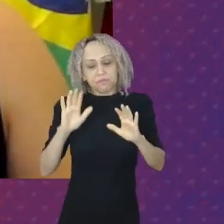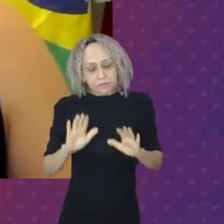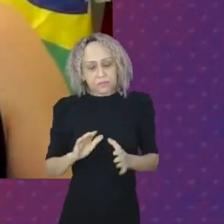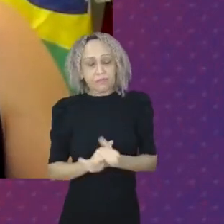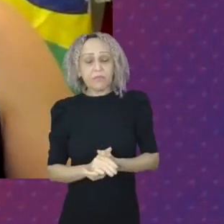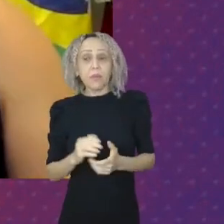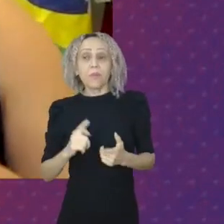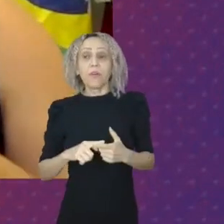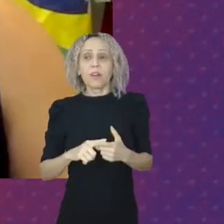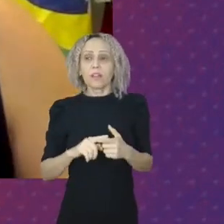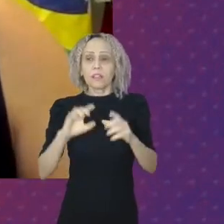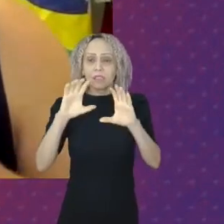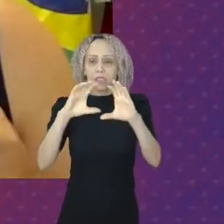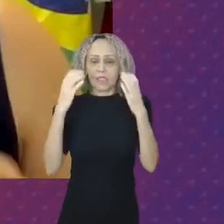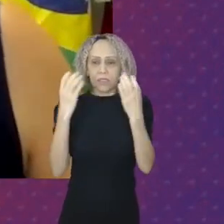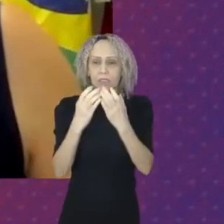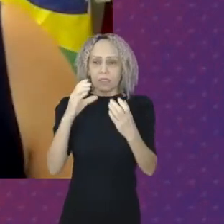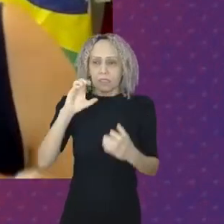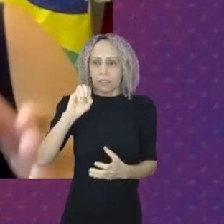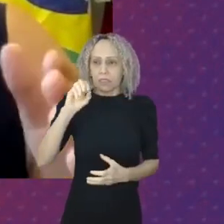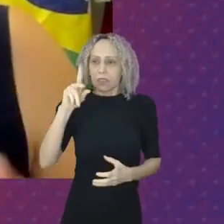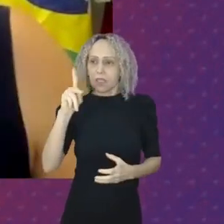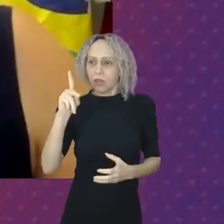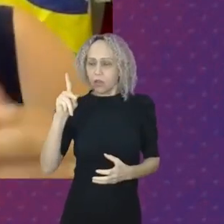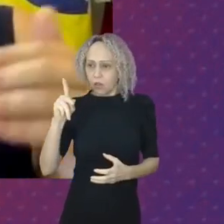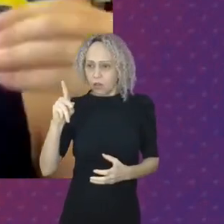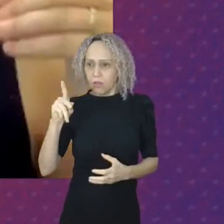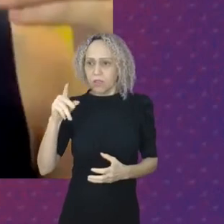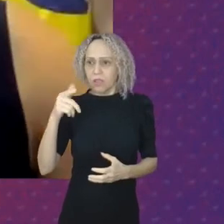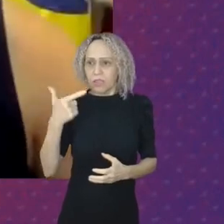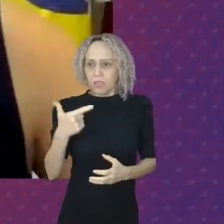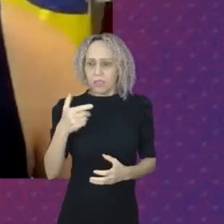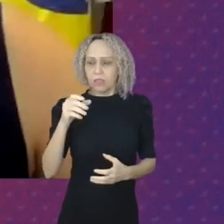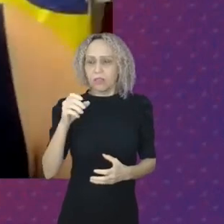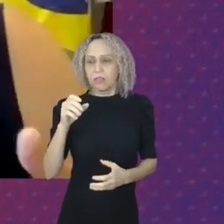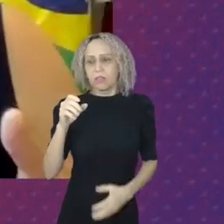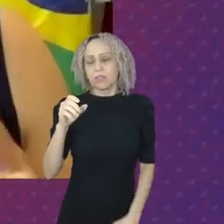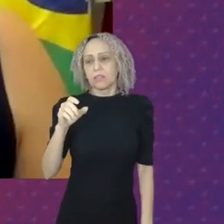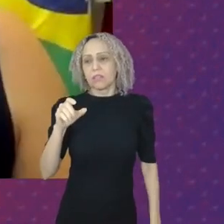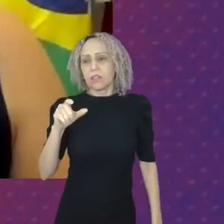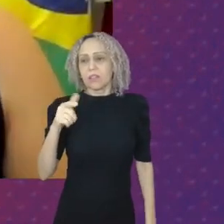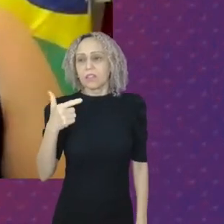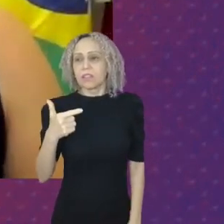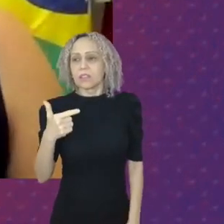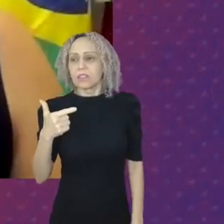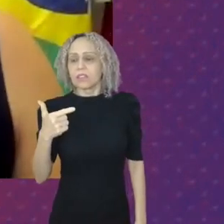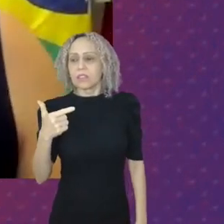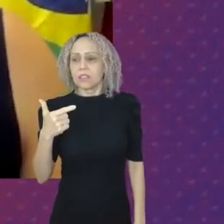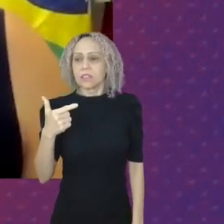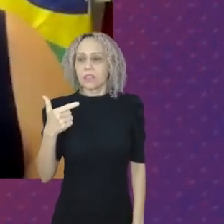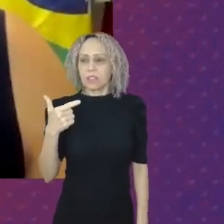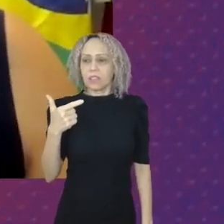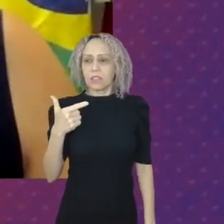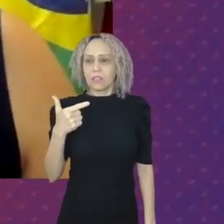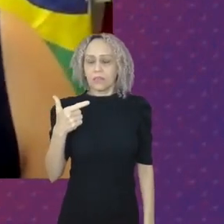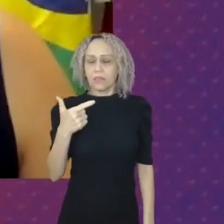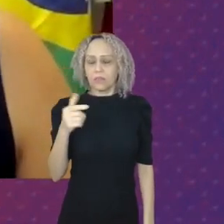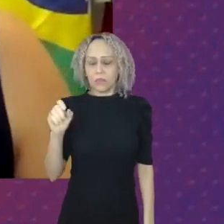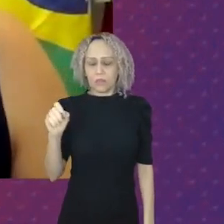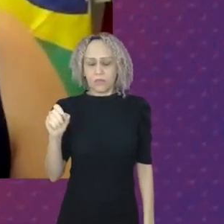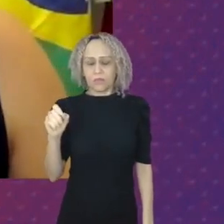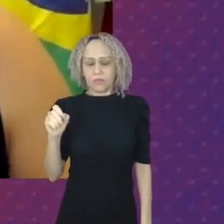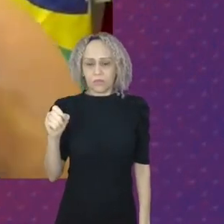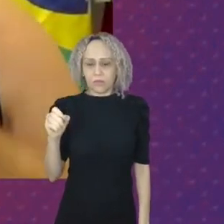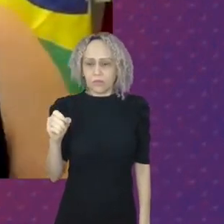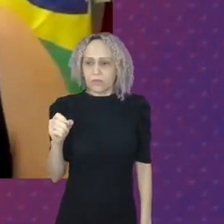apontou que 80% das pessoas impactadas com os processos de mudanças